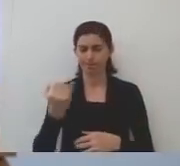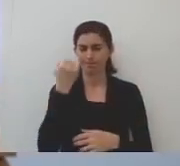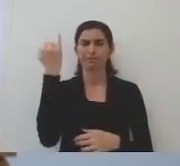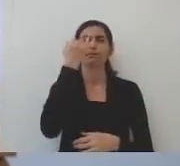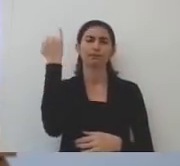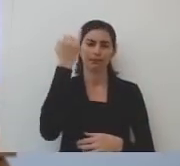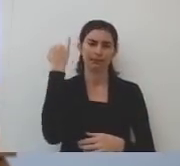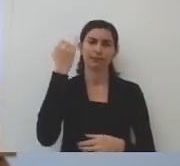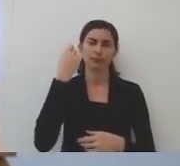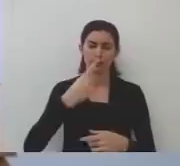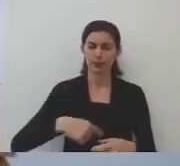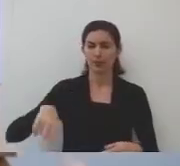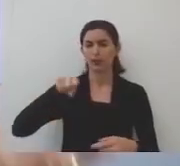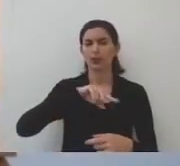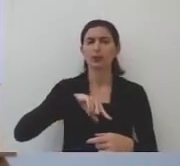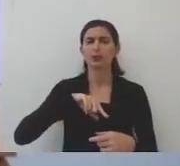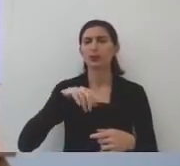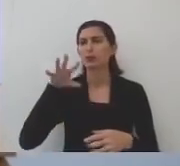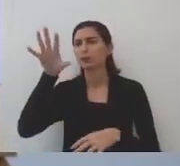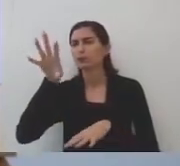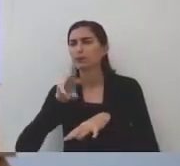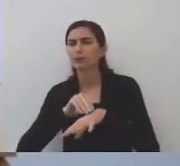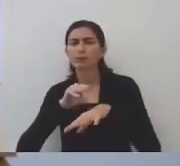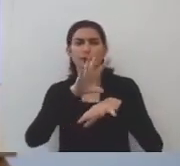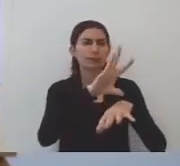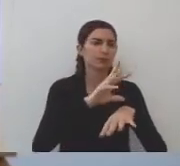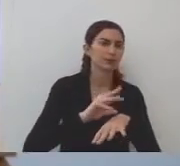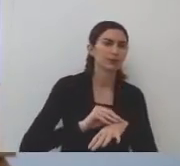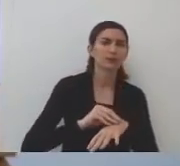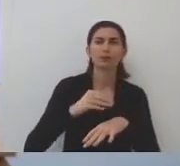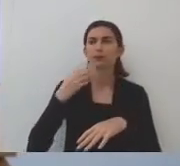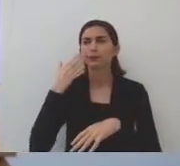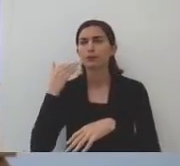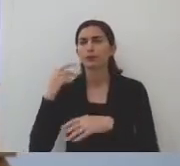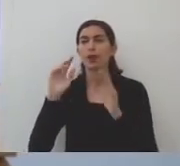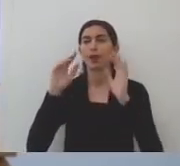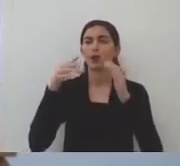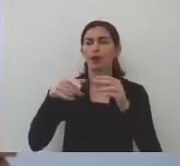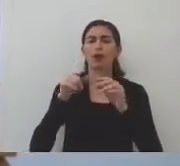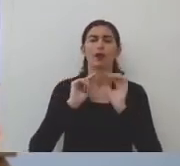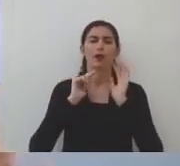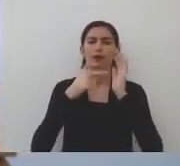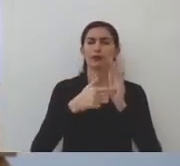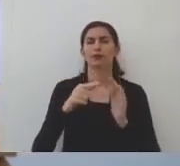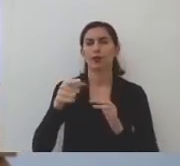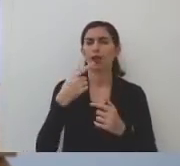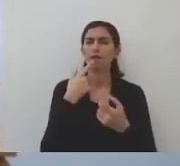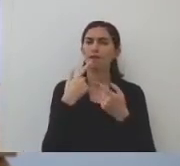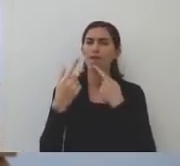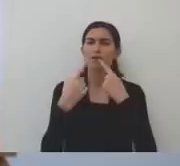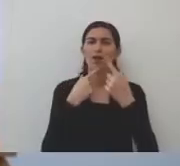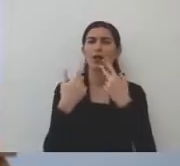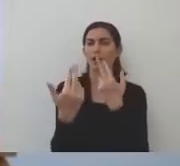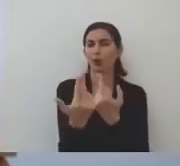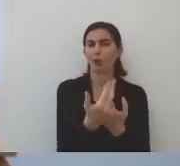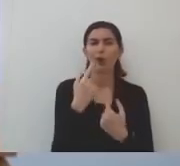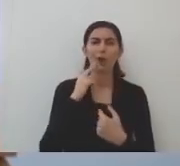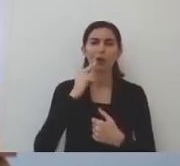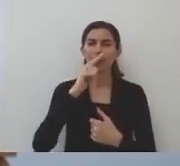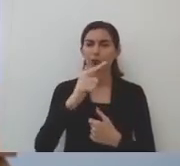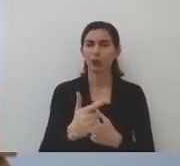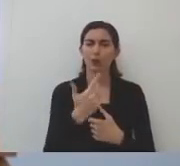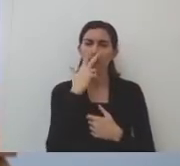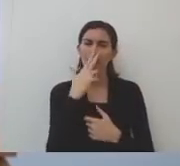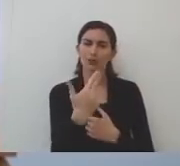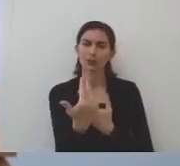extrema importância a gente estar captando esse universo do público-alvo. É o falar a mesma língua do nosso leitor,